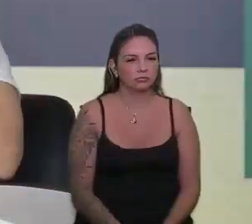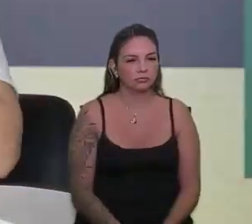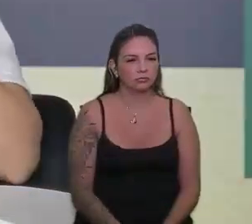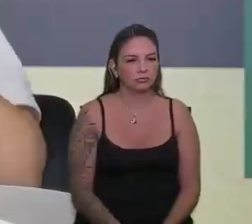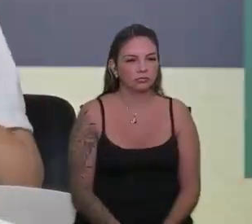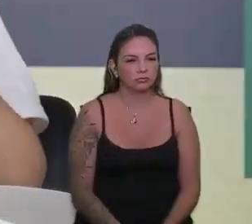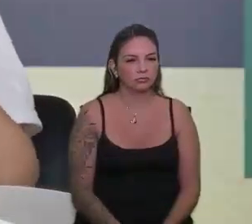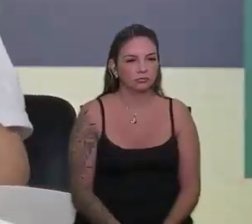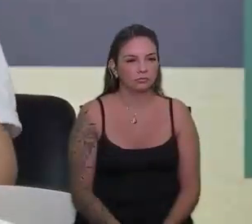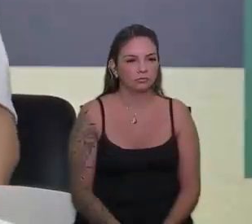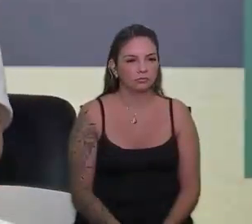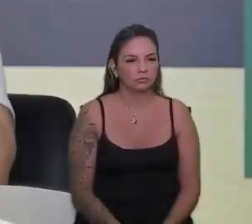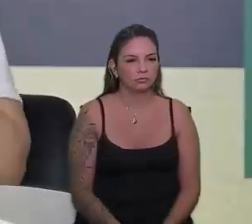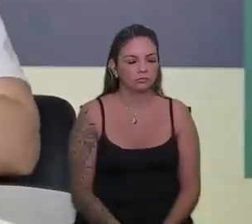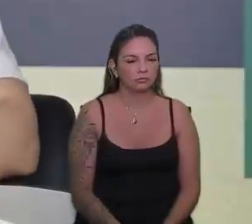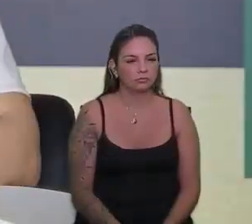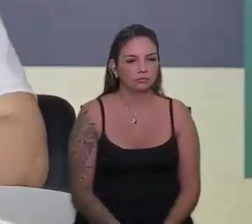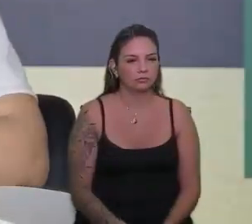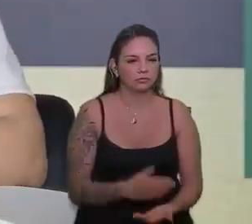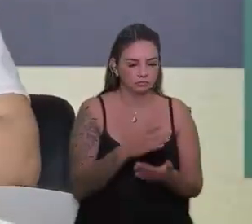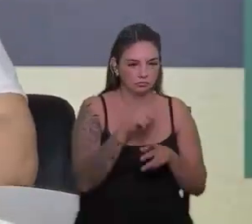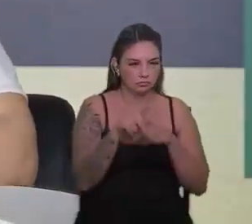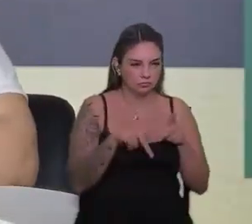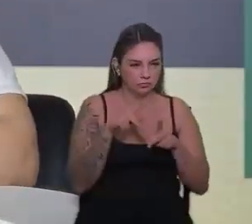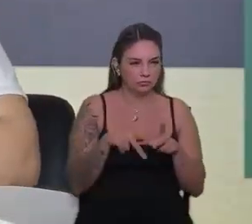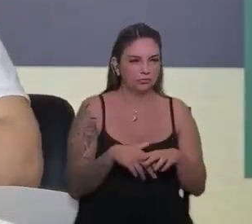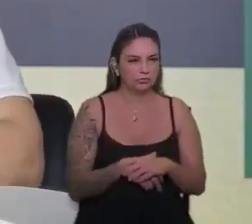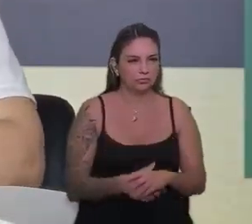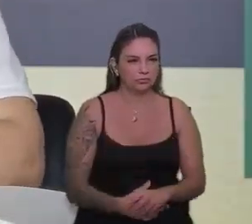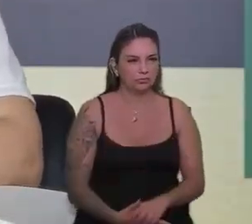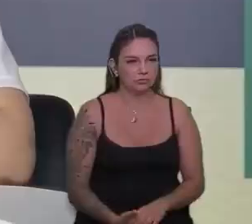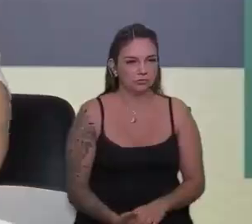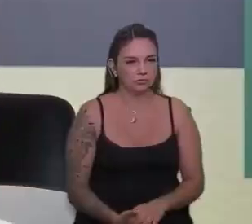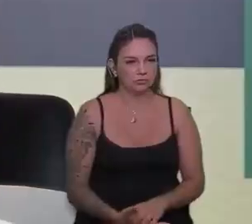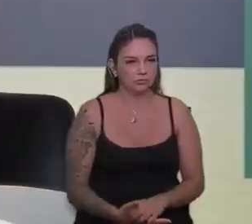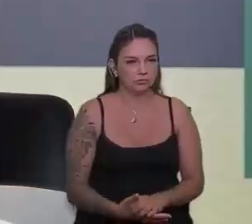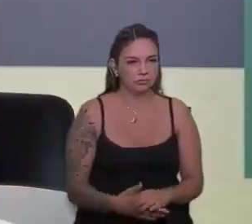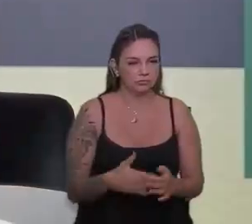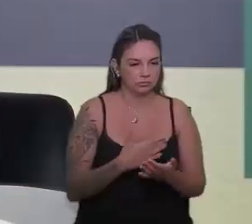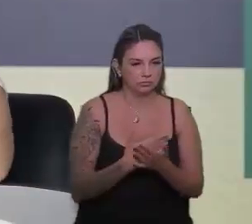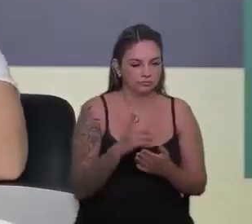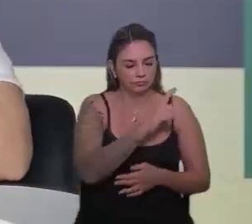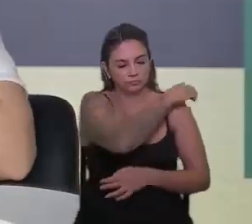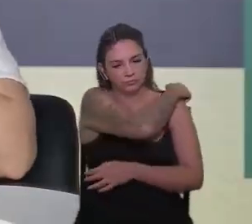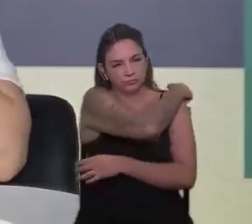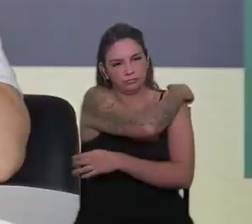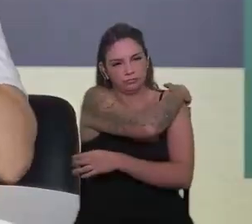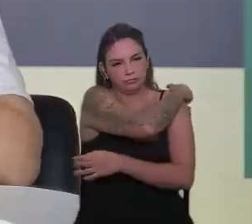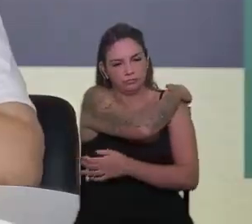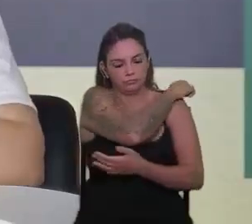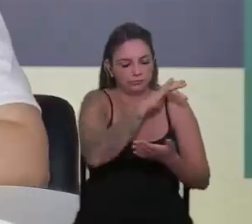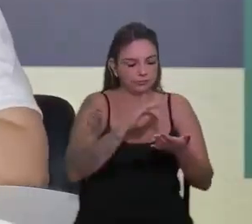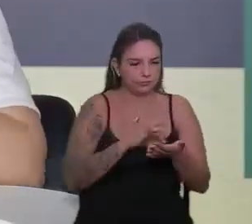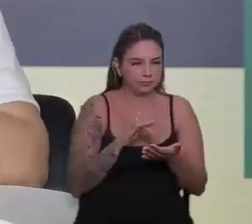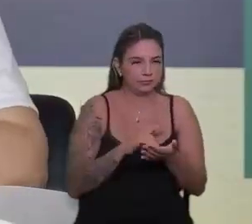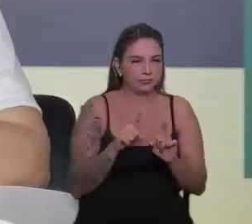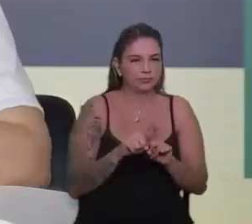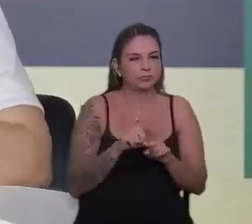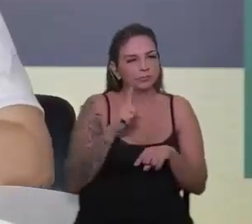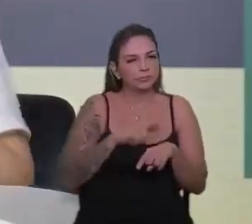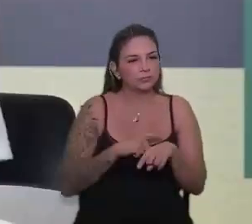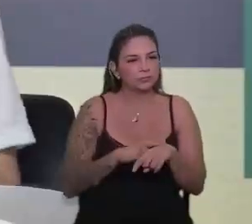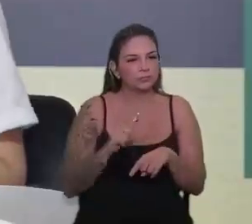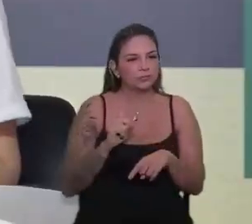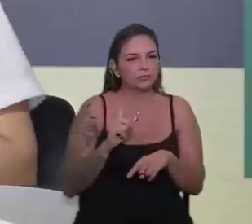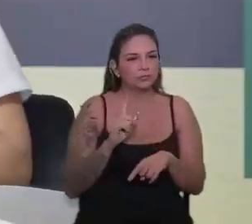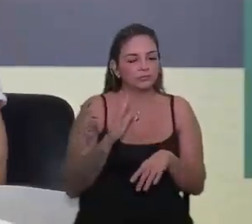esse público que está realmente nesse limbo, que é quando começa não só as telas, mas também tem aquele momento